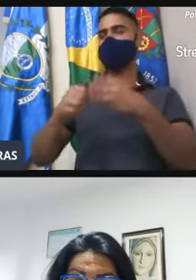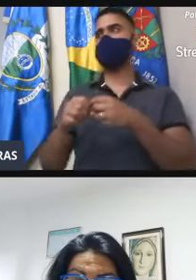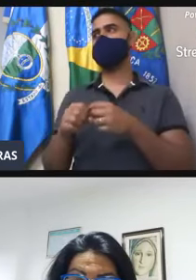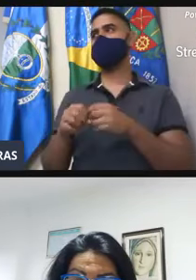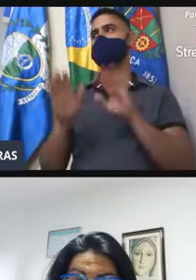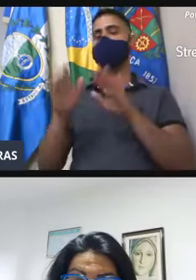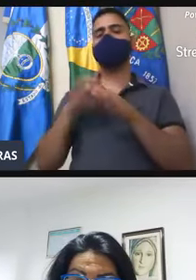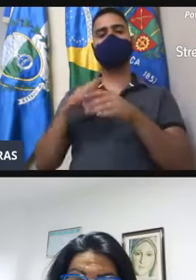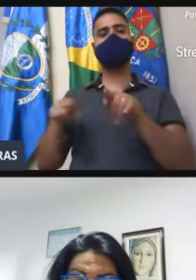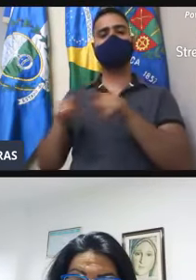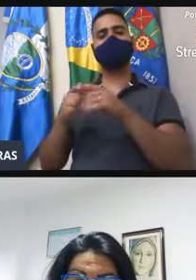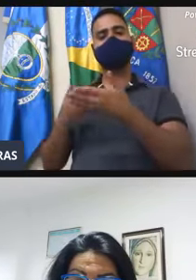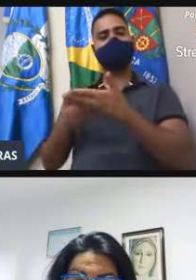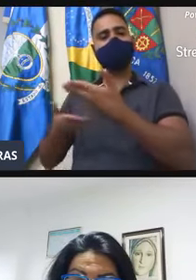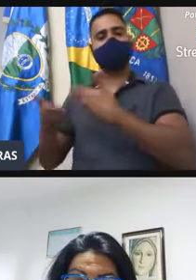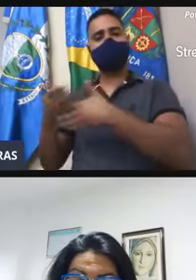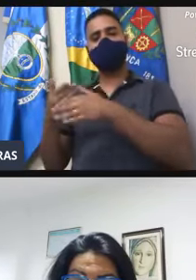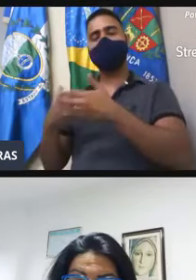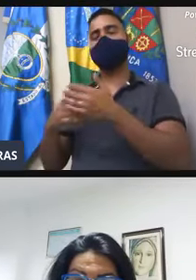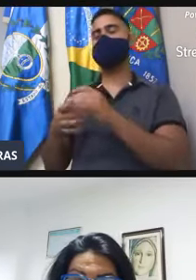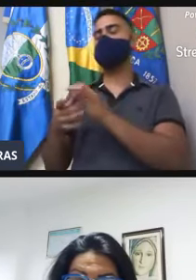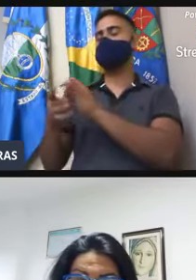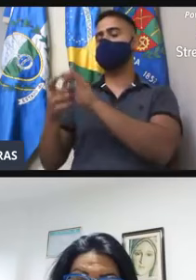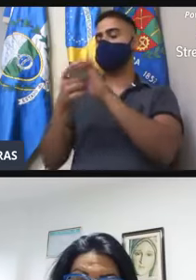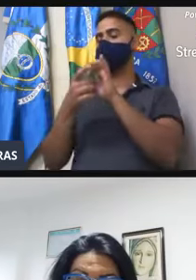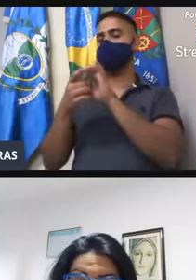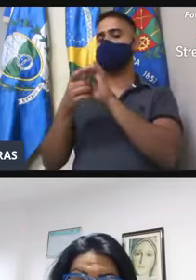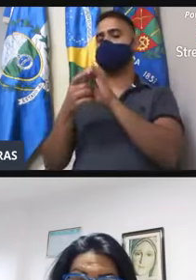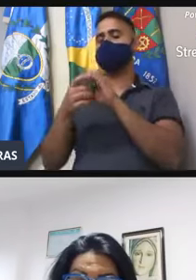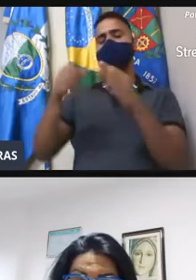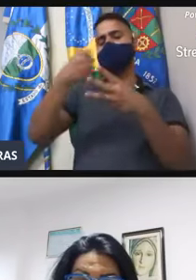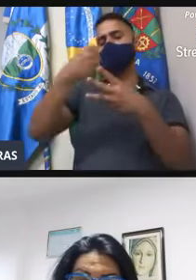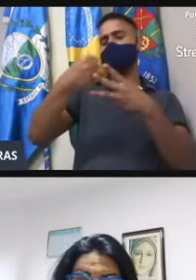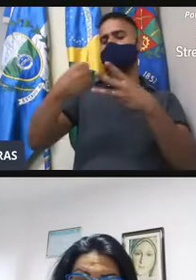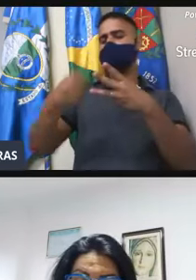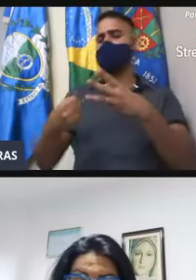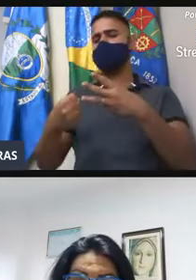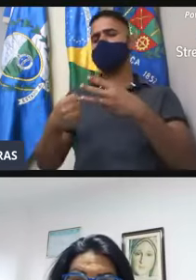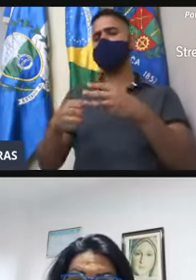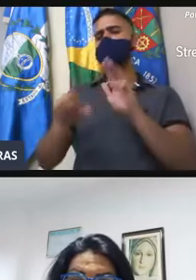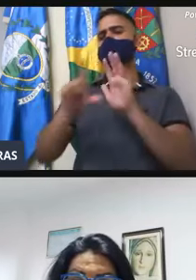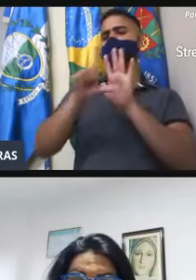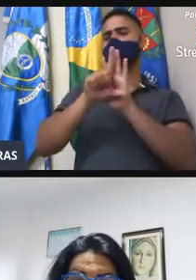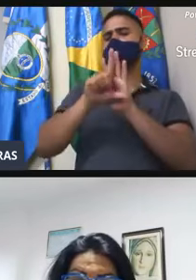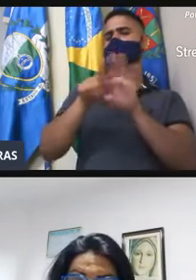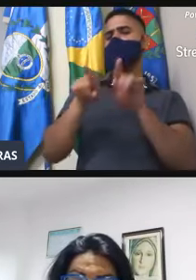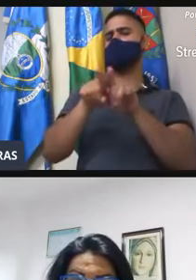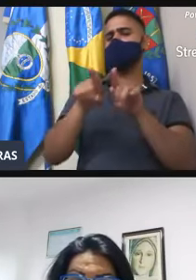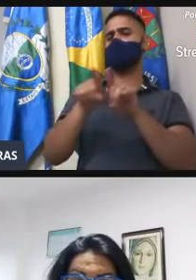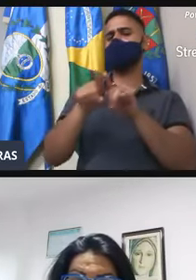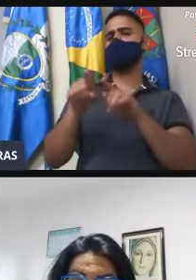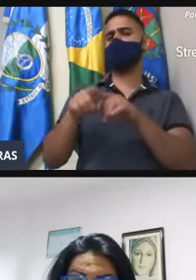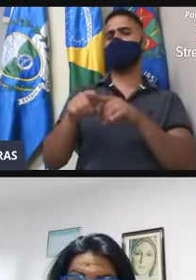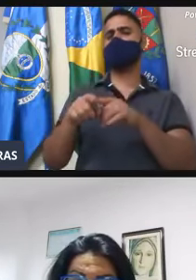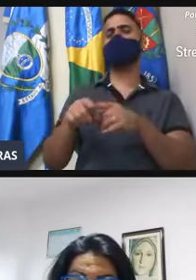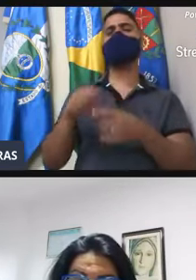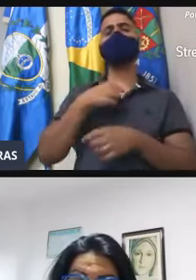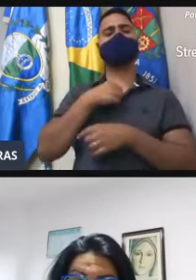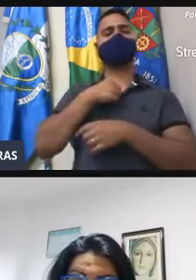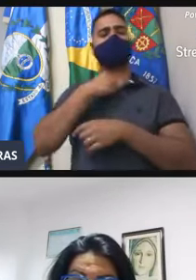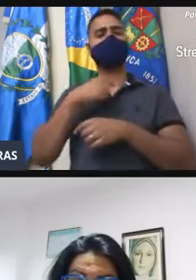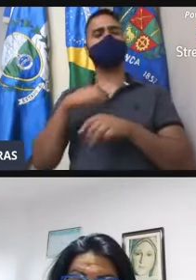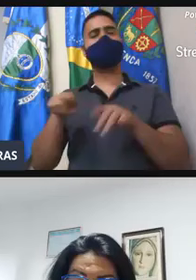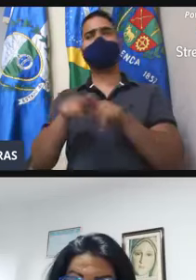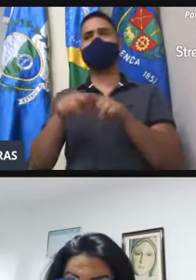a harmonia entre os poderes. Não só poder legislativo, quanto poder executivo. Mas eu cito